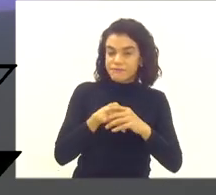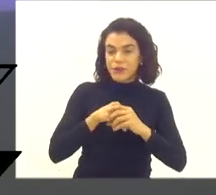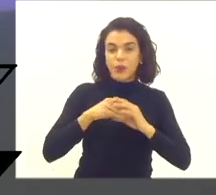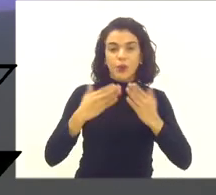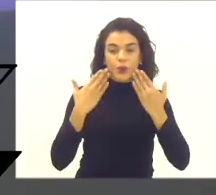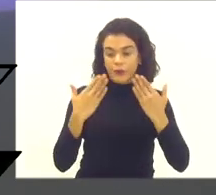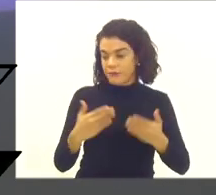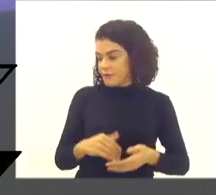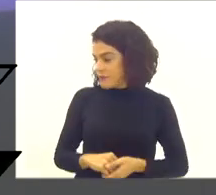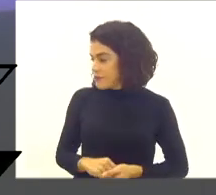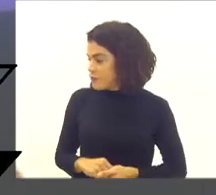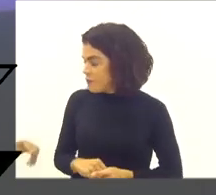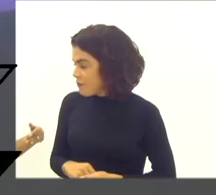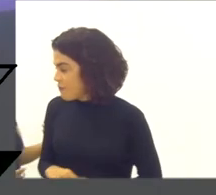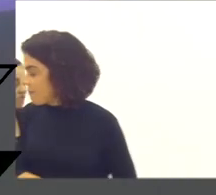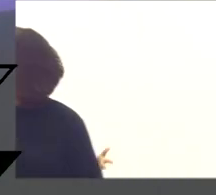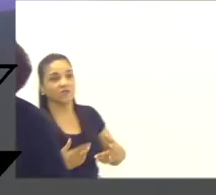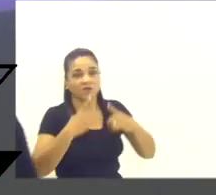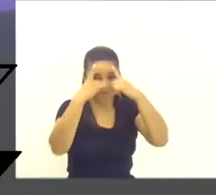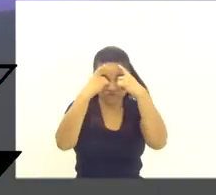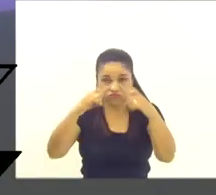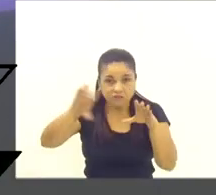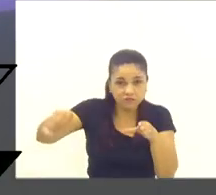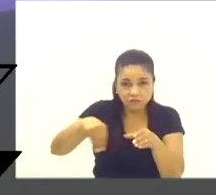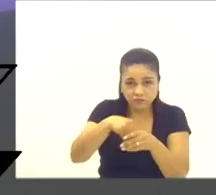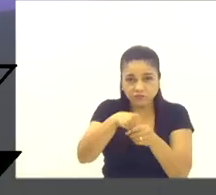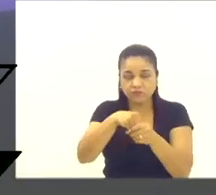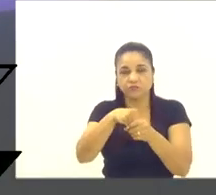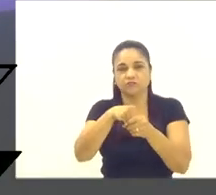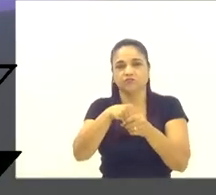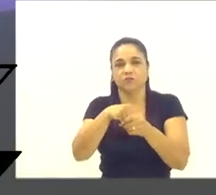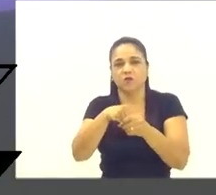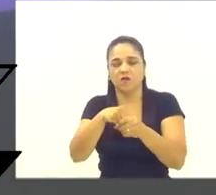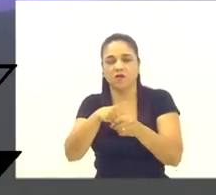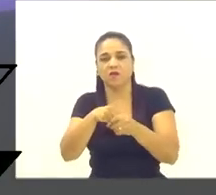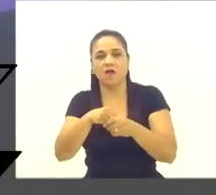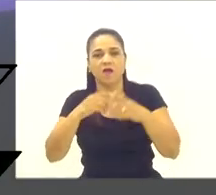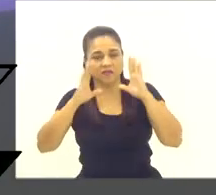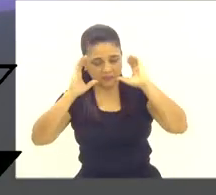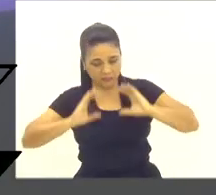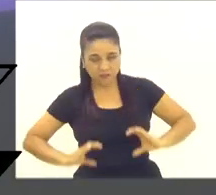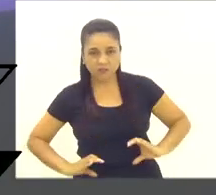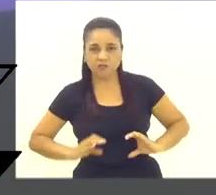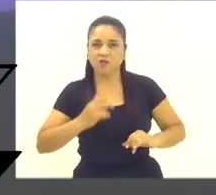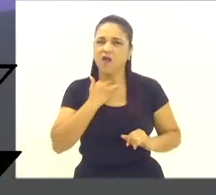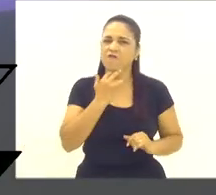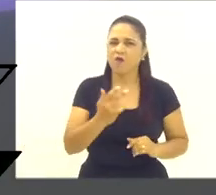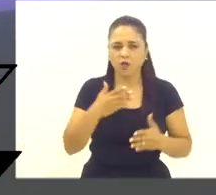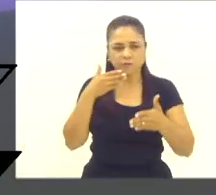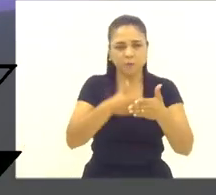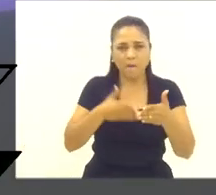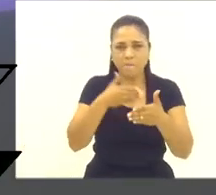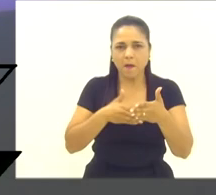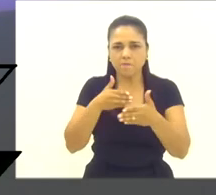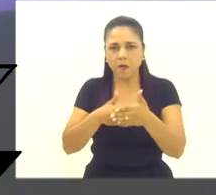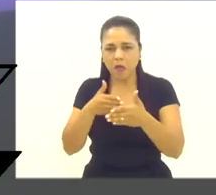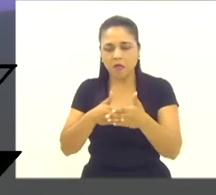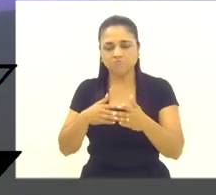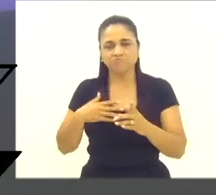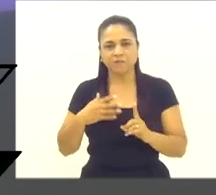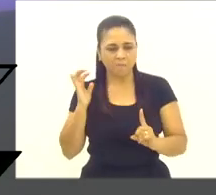manifestações agressivas que elas buscamminar né a voz a cidadania e intimidando às